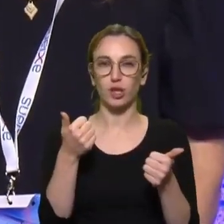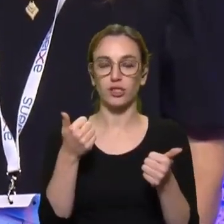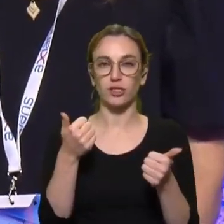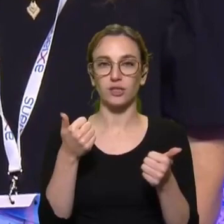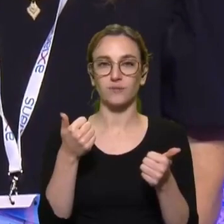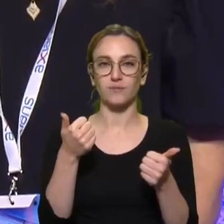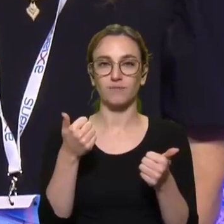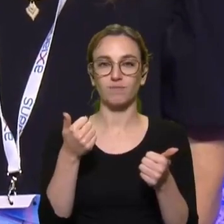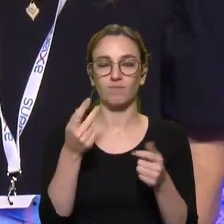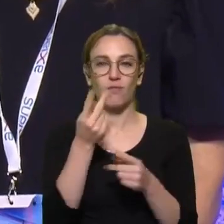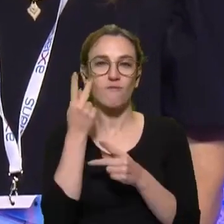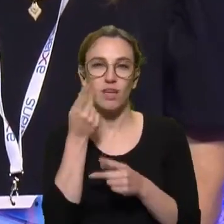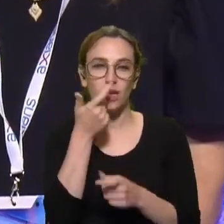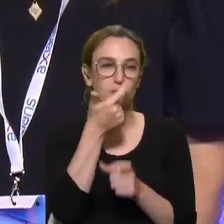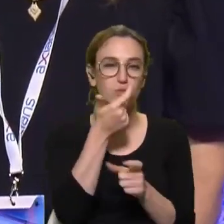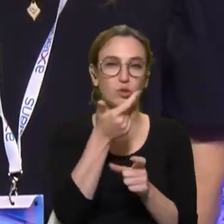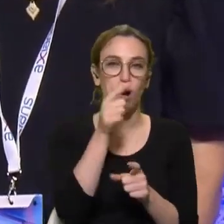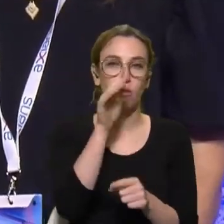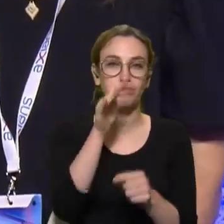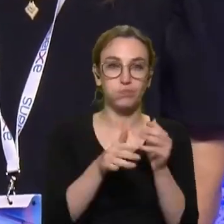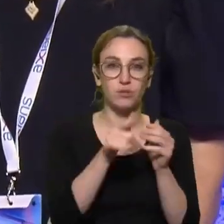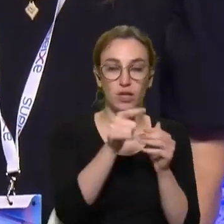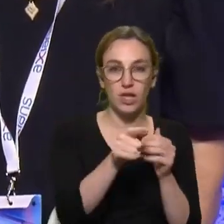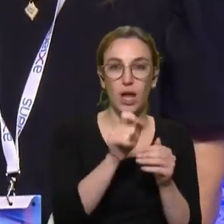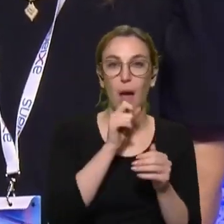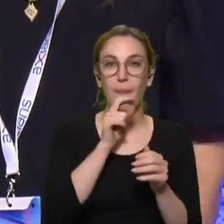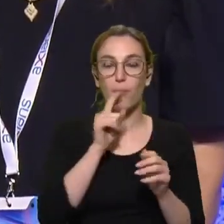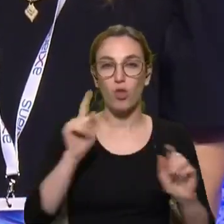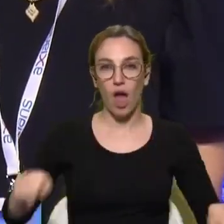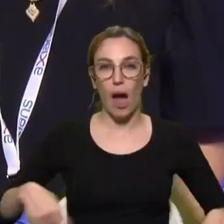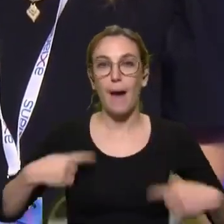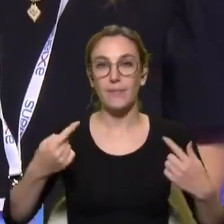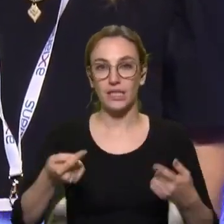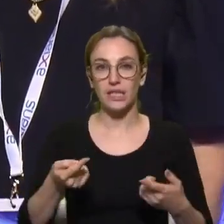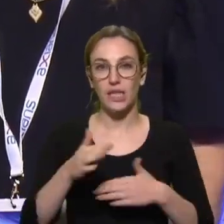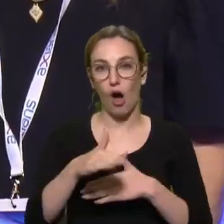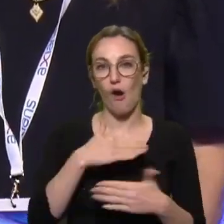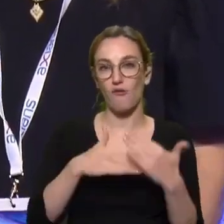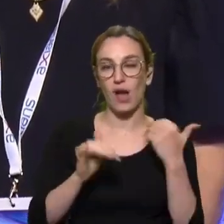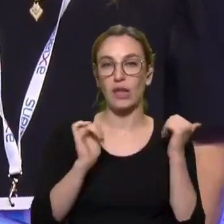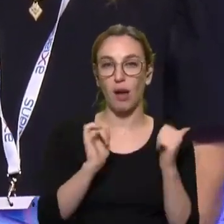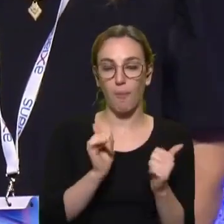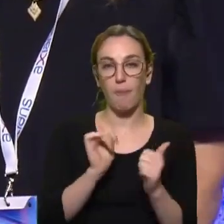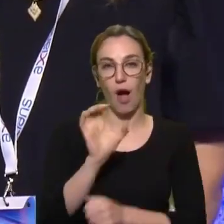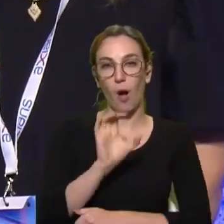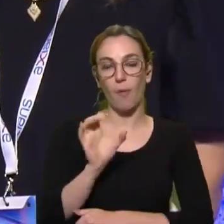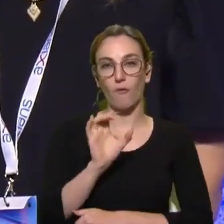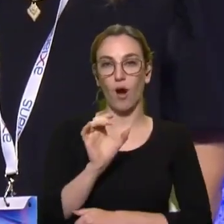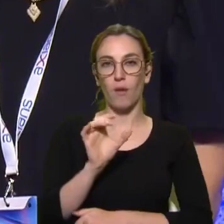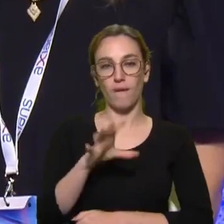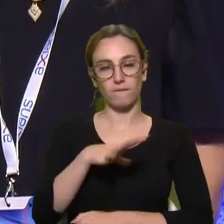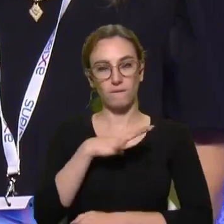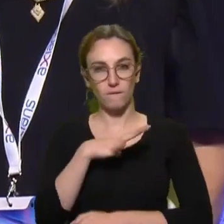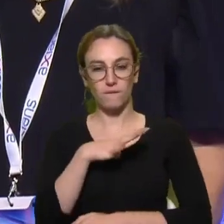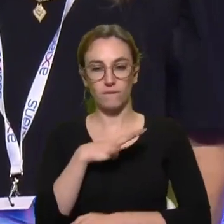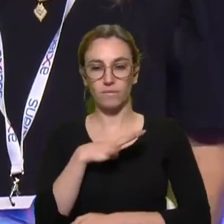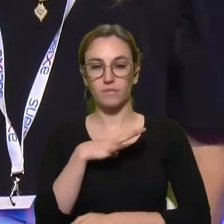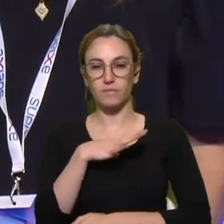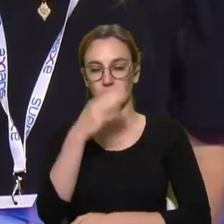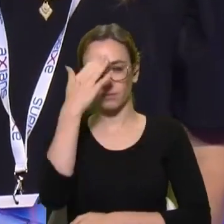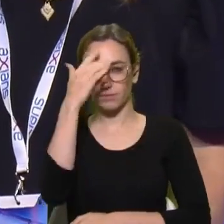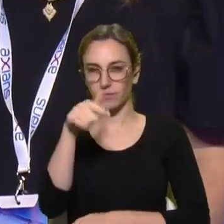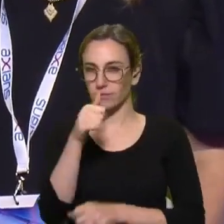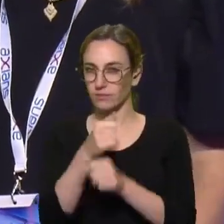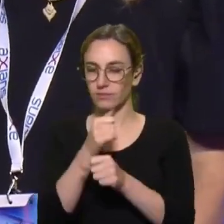vida destas pessoas, para que esta reabilitação seja feita de uma forma a que a motivação se aumente, penso que este